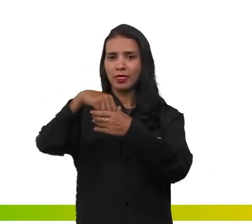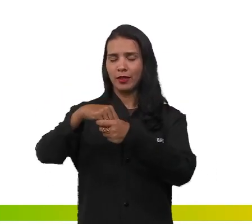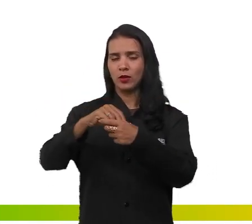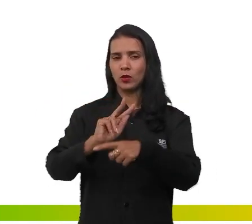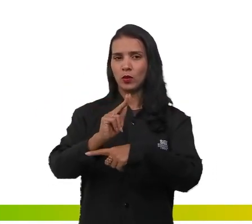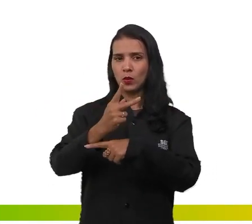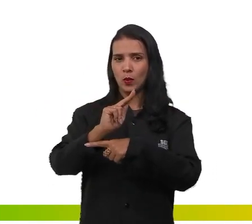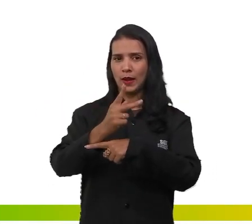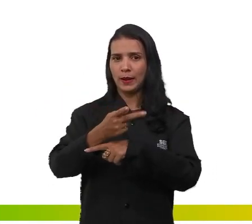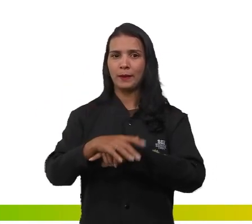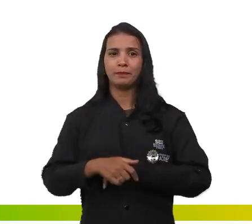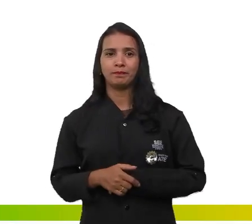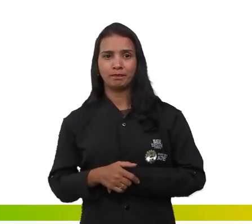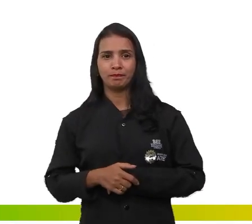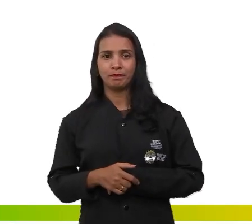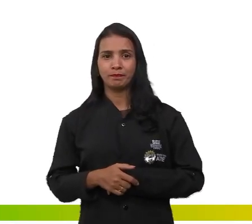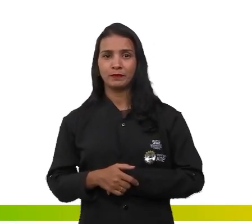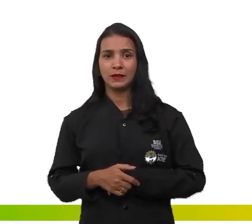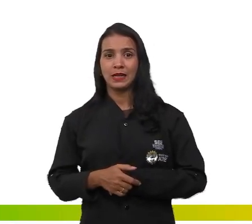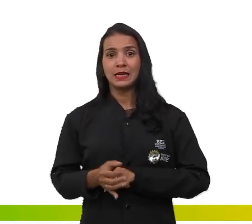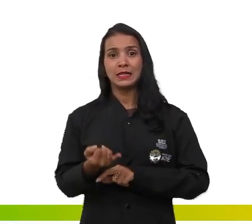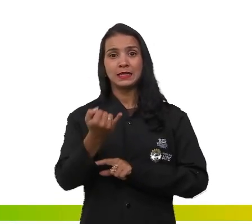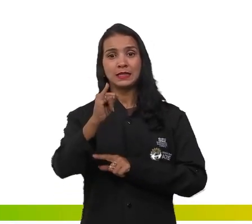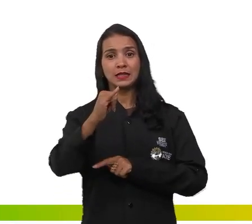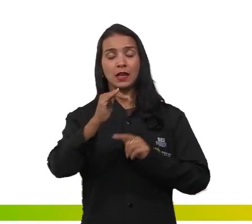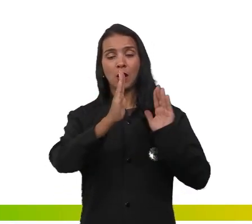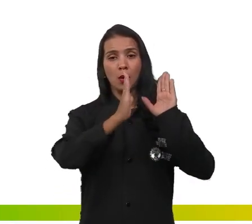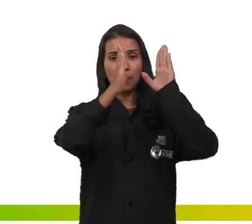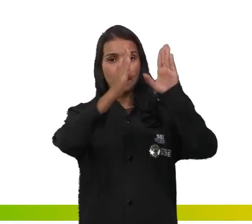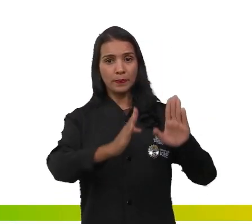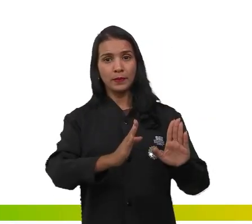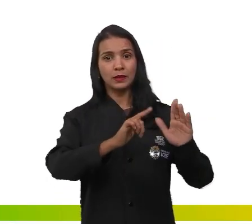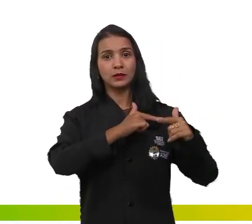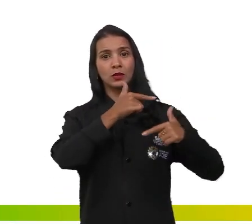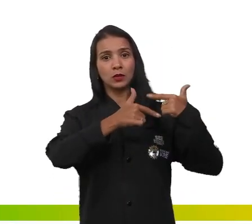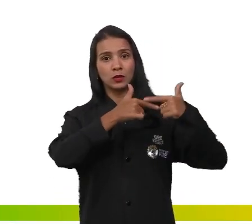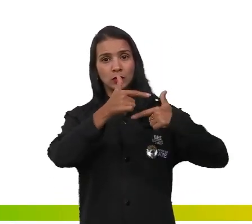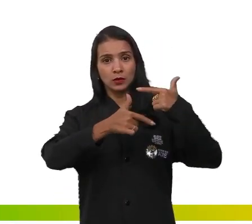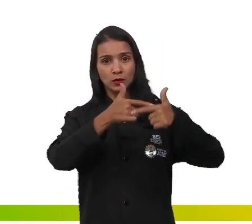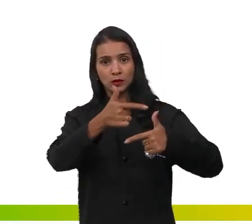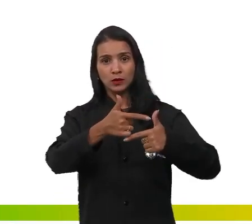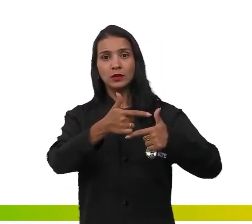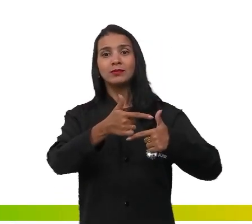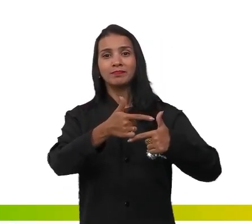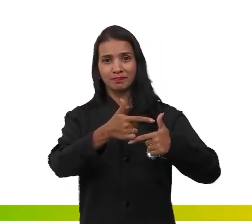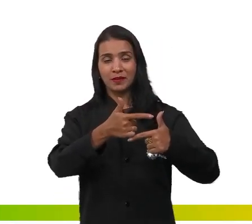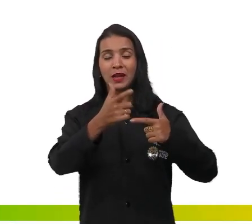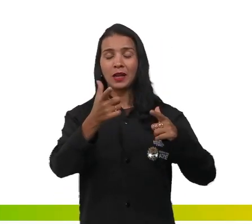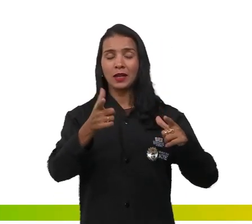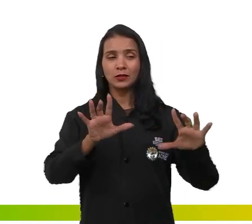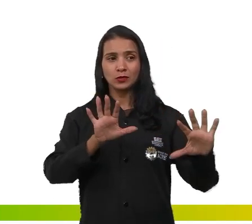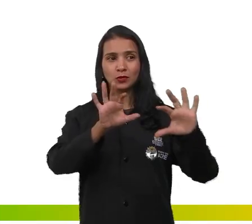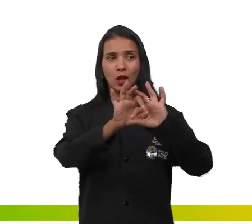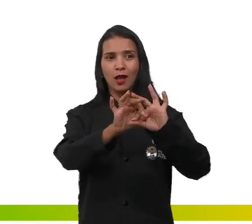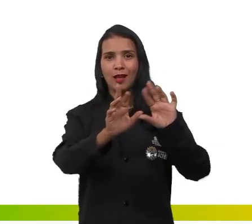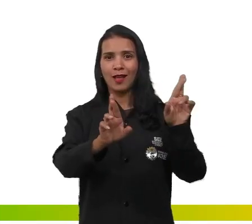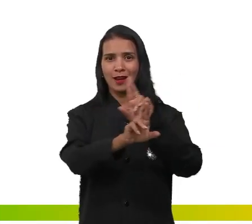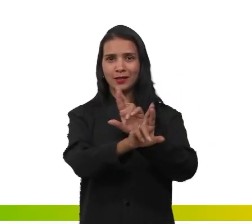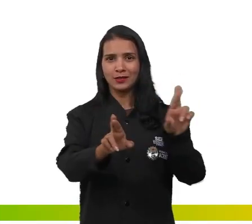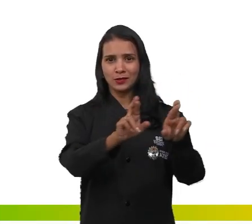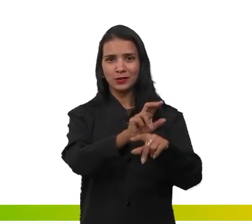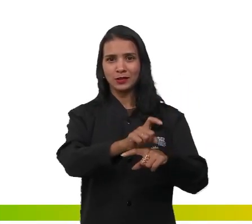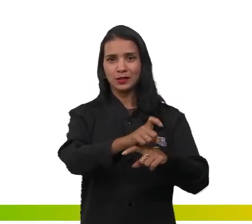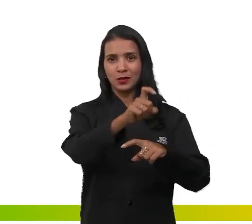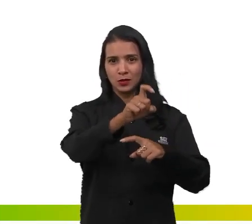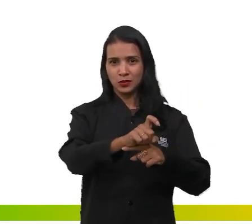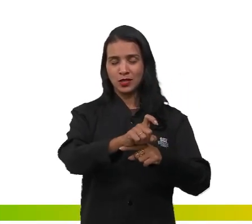doença. Considerando o padrão de herança ligado ao cromossomo X, caso a mãe fosse hemofílica, a